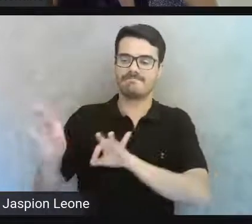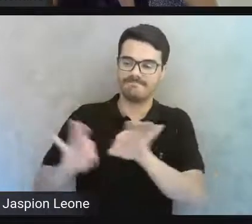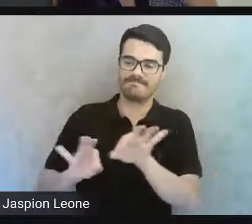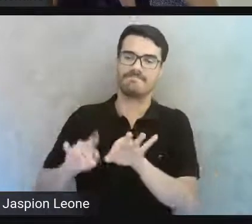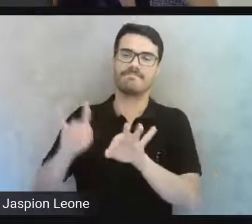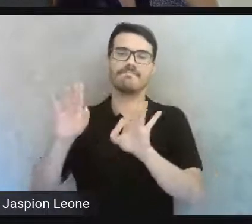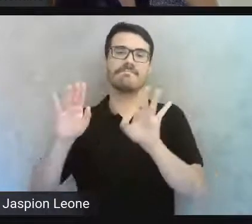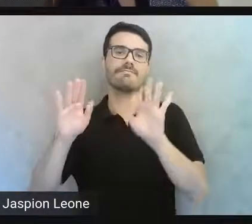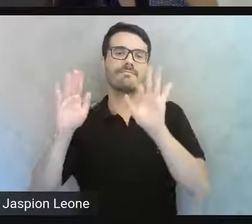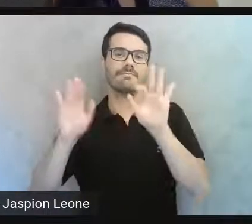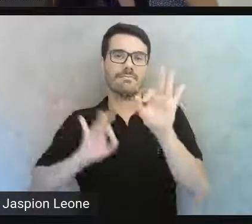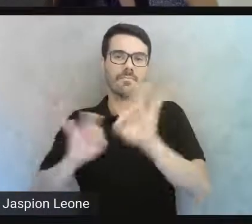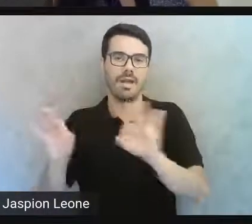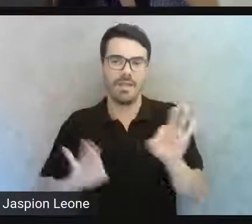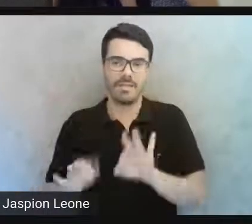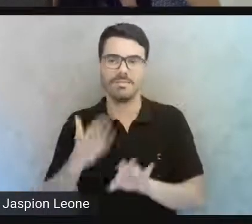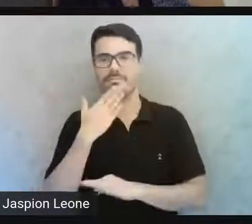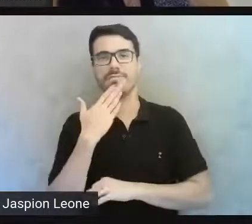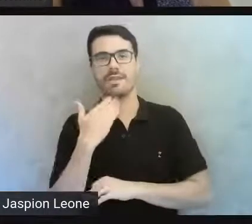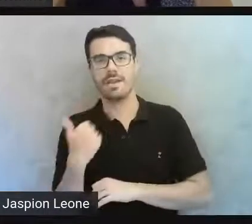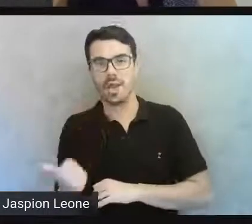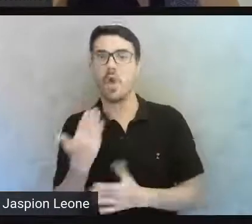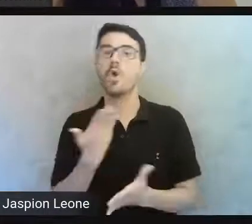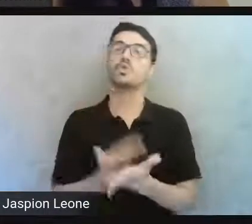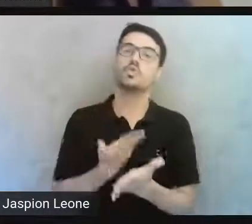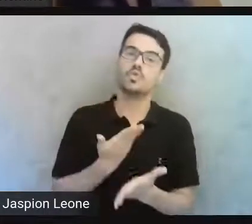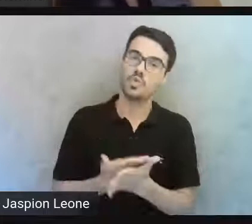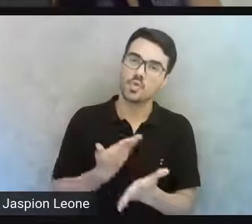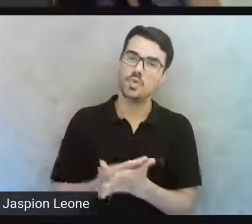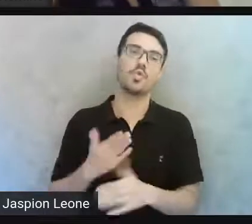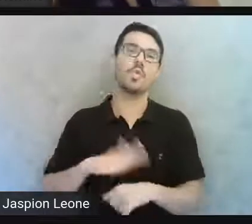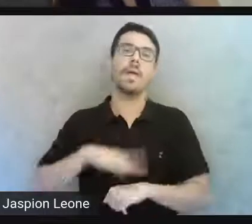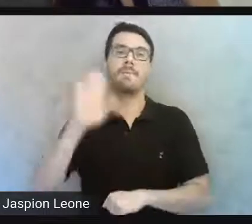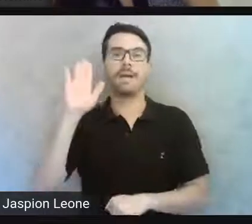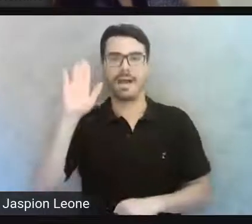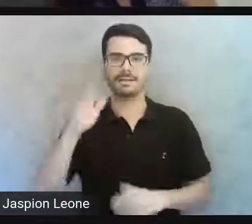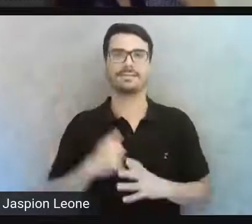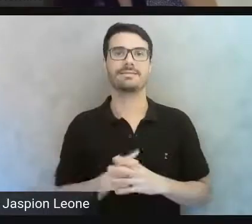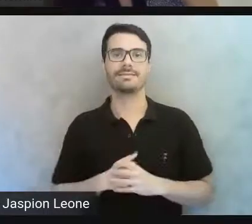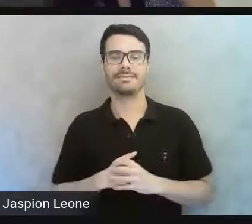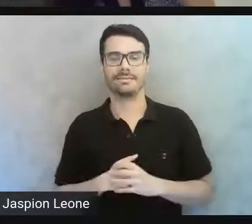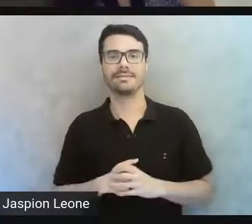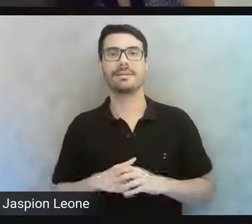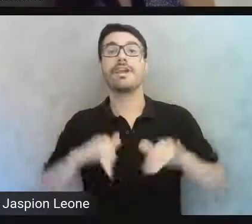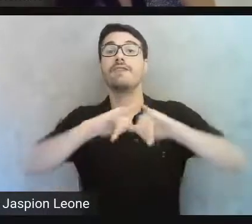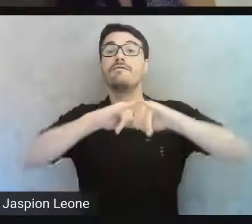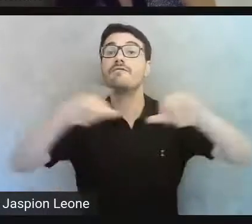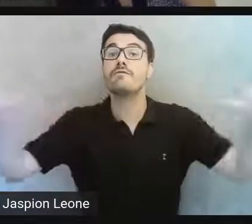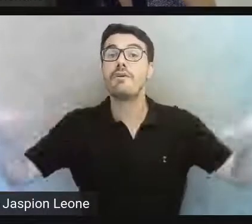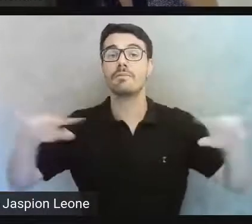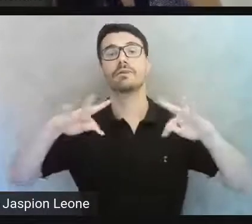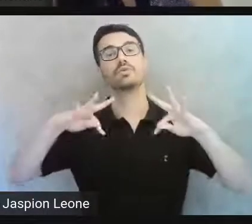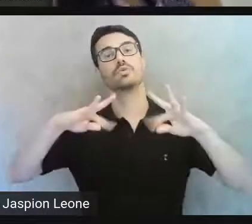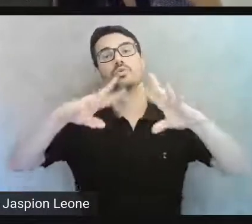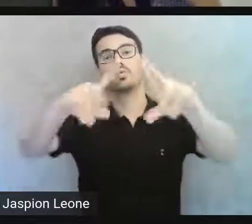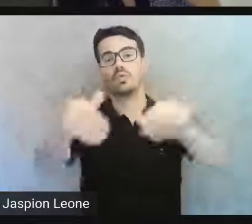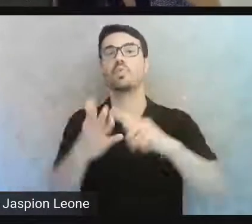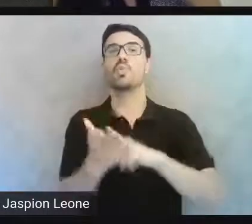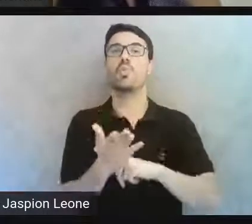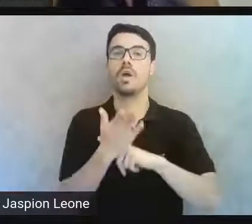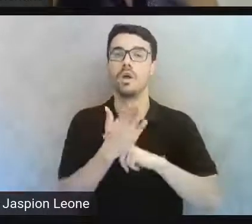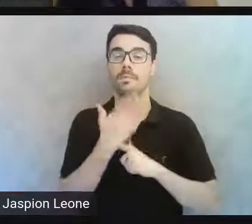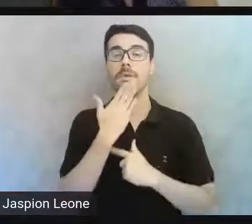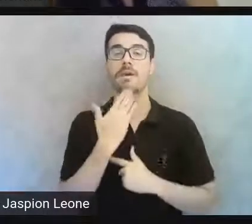história que a gente já falou. Tá bom? Estudar um pouquinho mais, né, Paulo? Então é isso, gente. Informação é tudo, ajuda muito também a gente se sentir